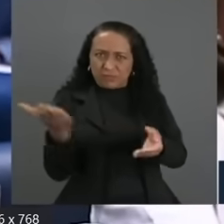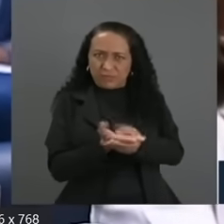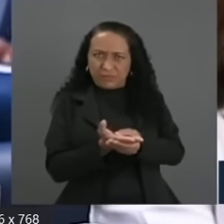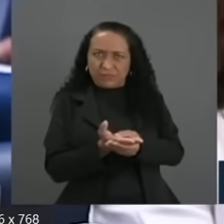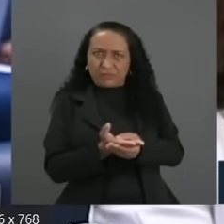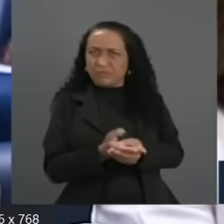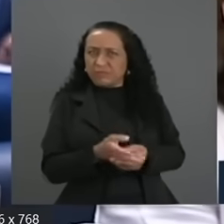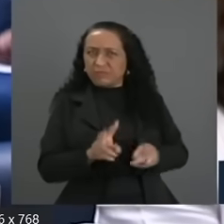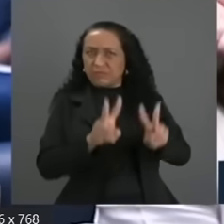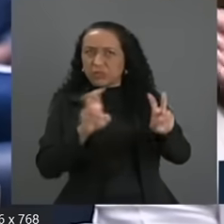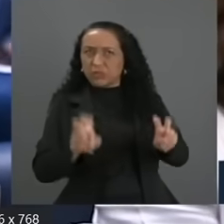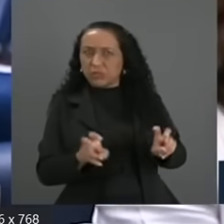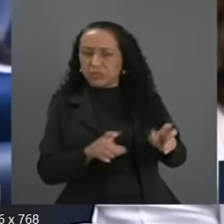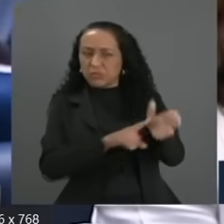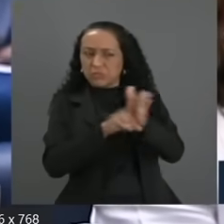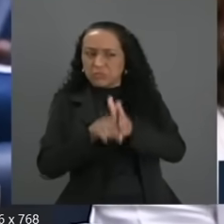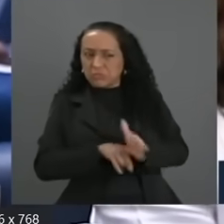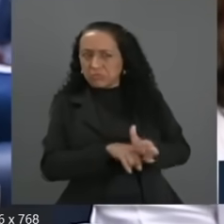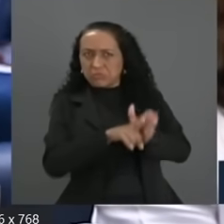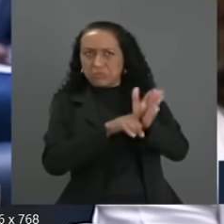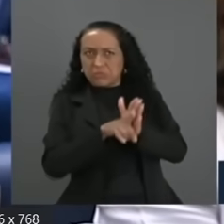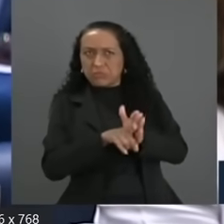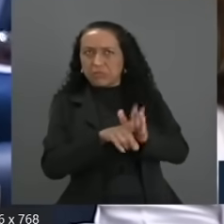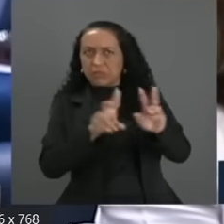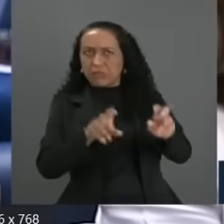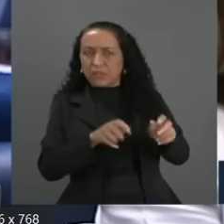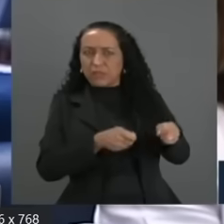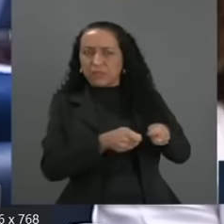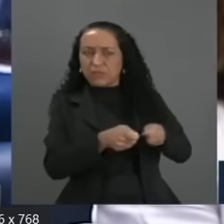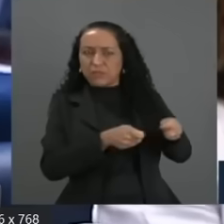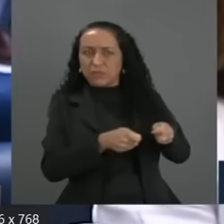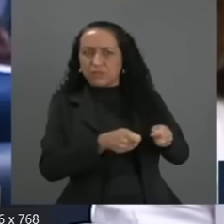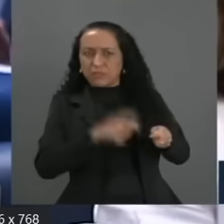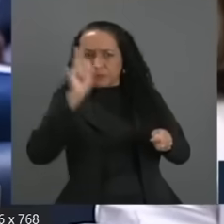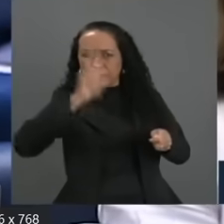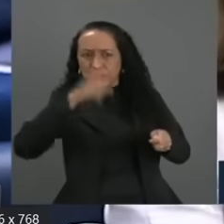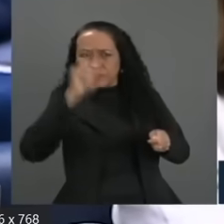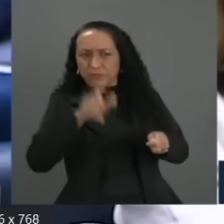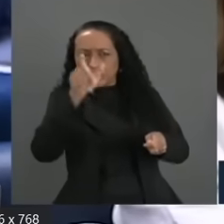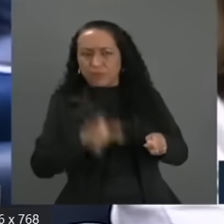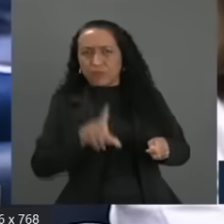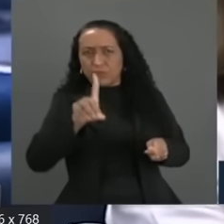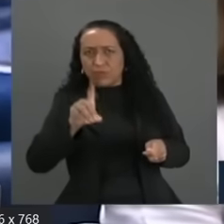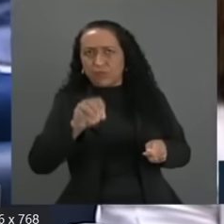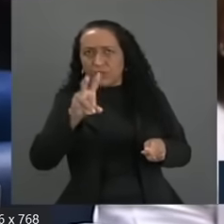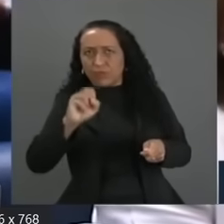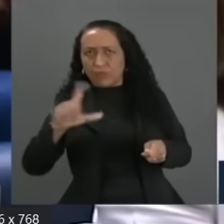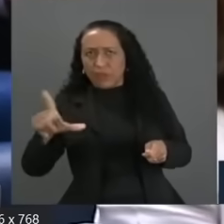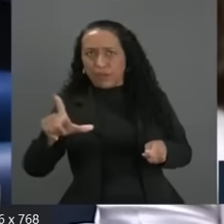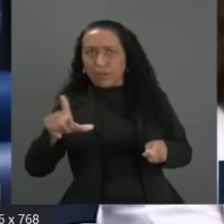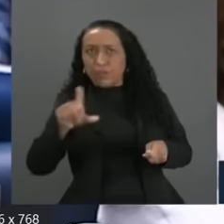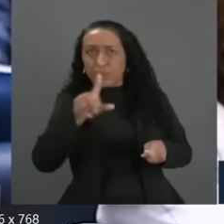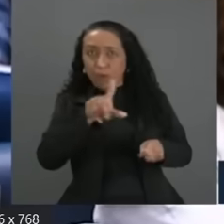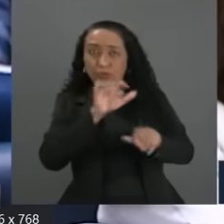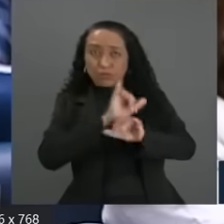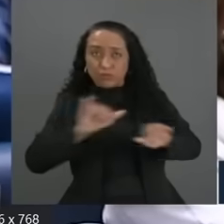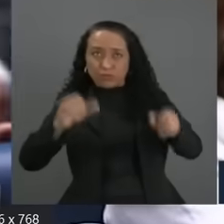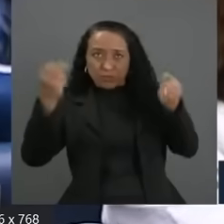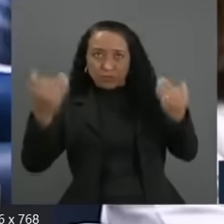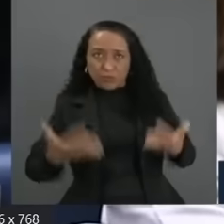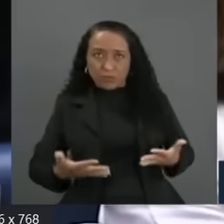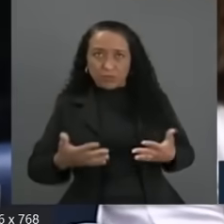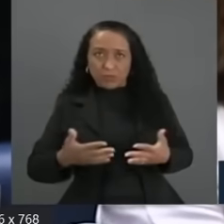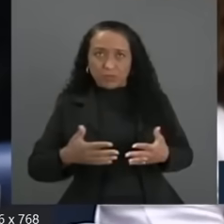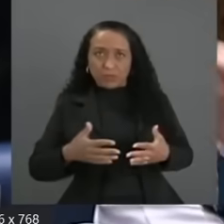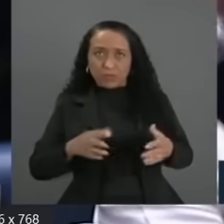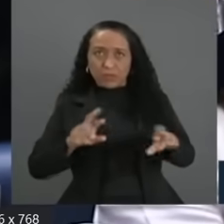sentido de levantar essas restrições que foram impostas ao senador Marcos Duval, conforme Vossa Excelência anunciou numa